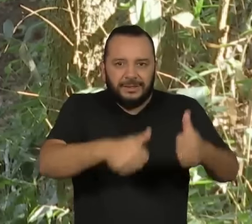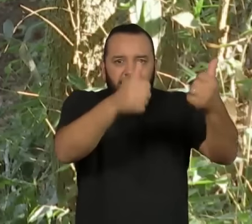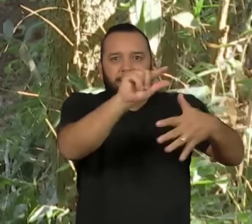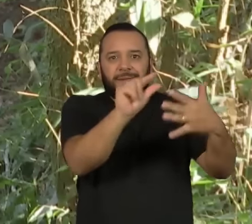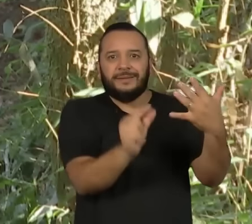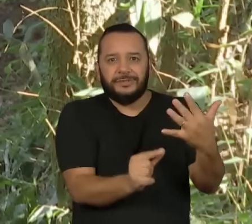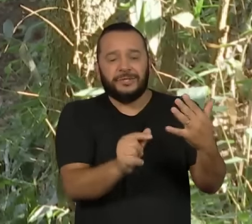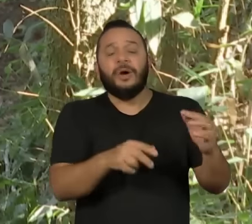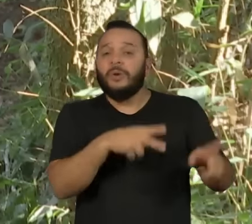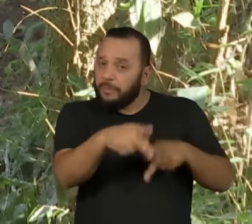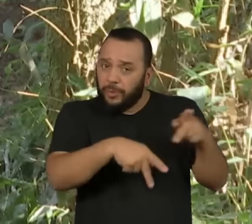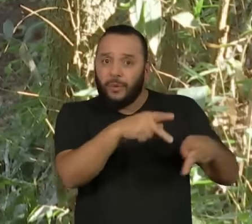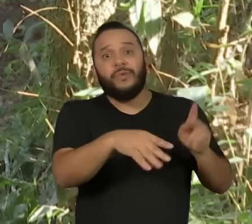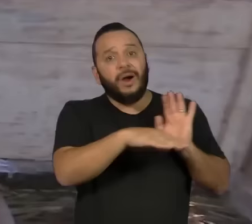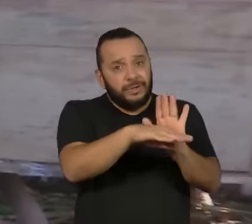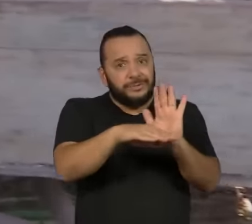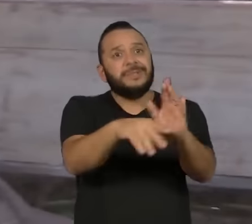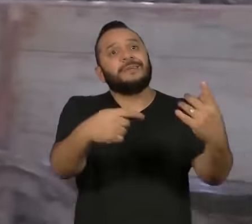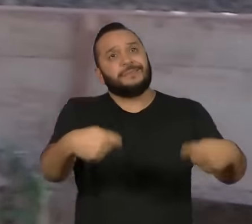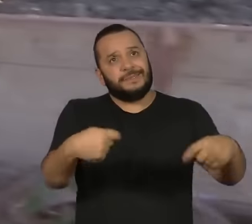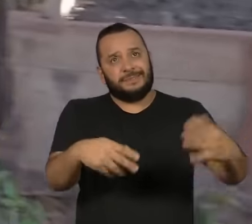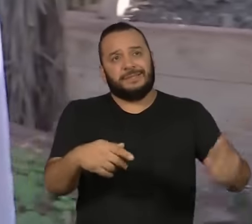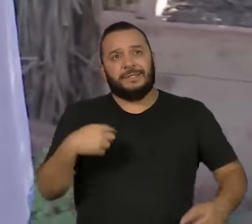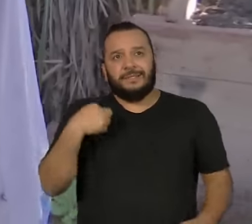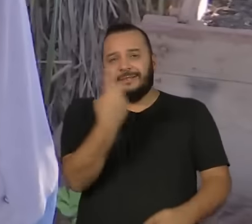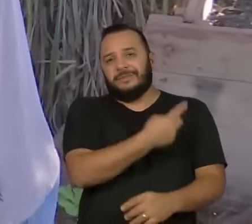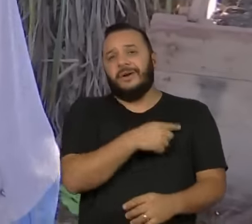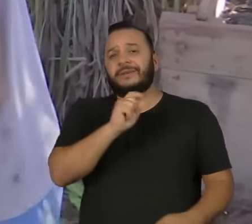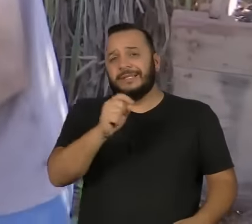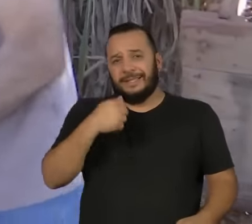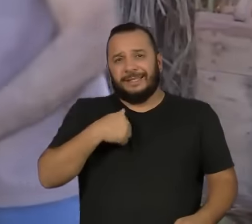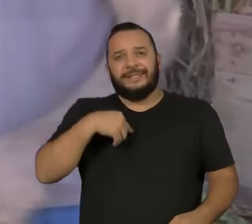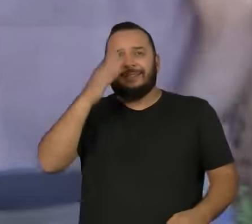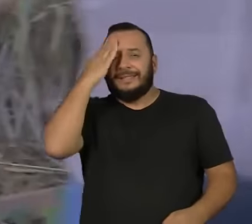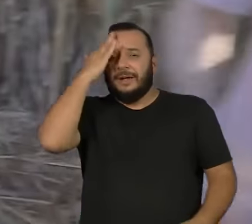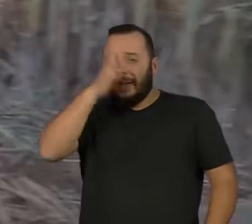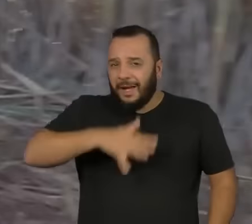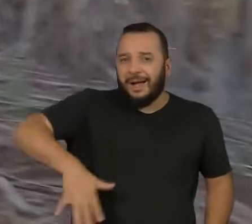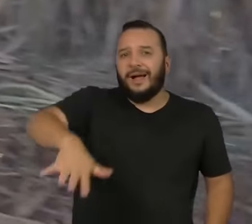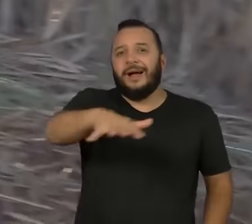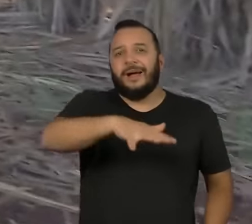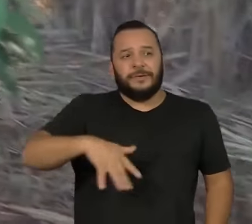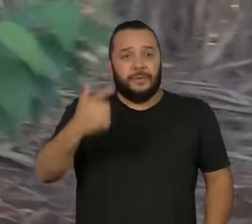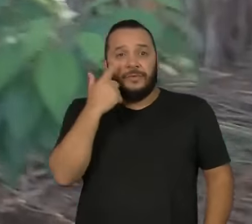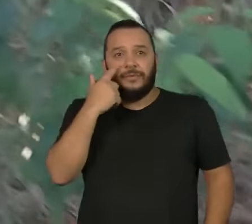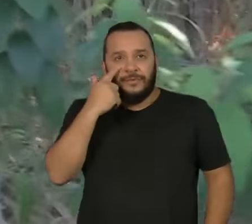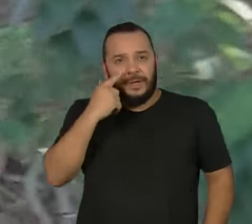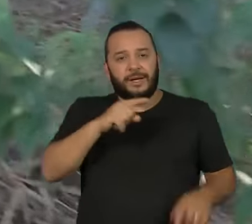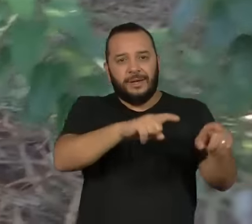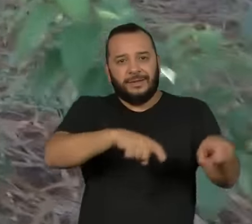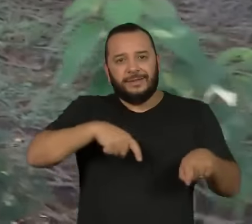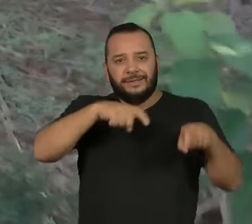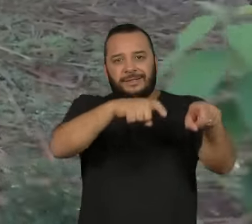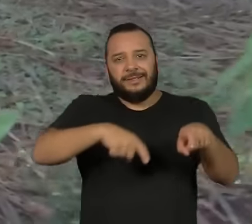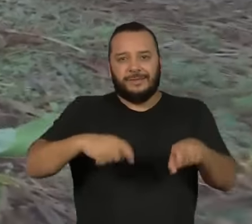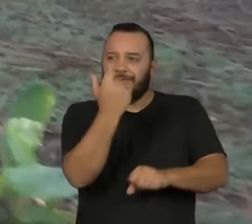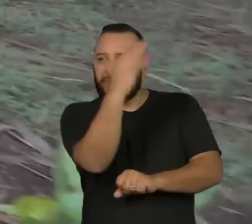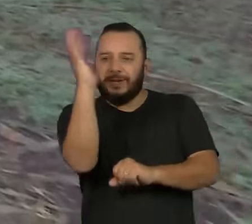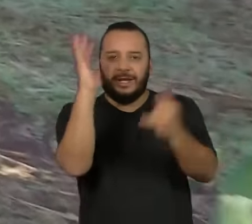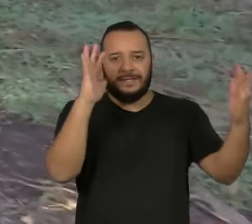solução para conservar e para restaurar. E a gente descobrir, dentro desse território, quais são os modelos de agrofloresta que funcionam,